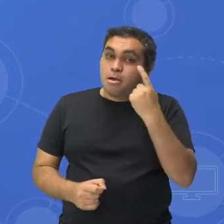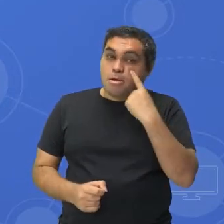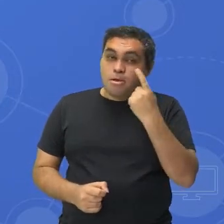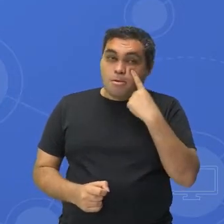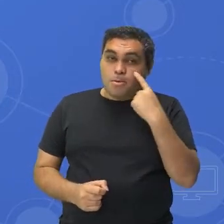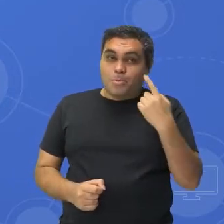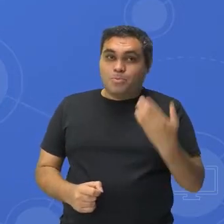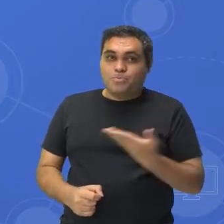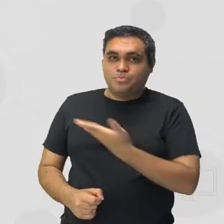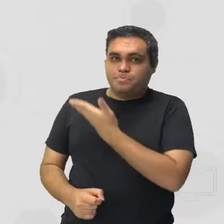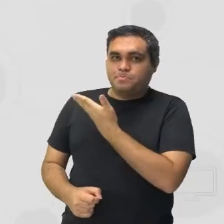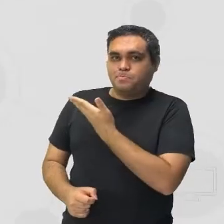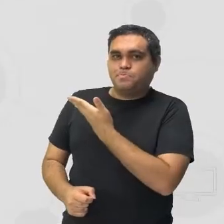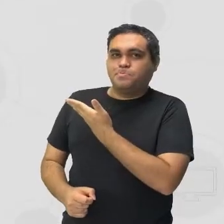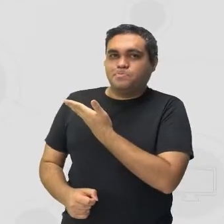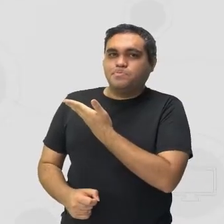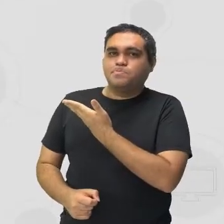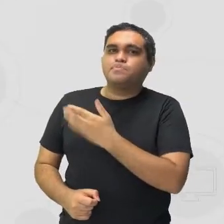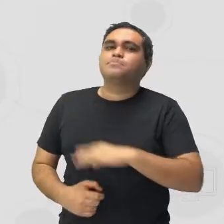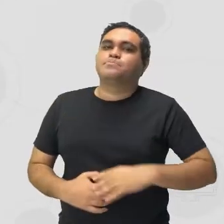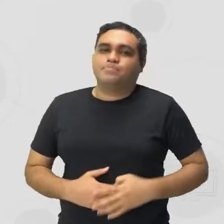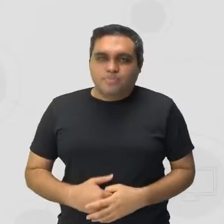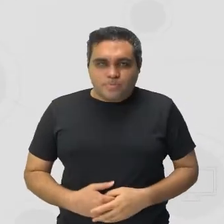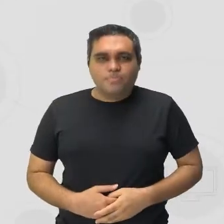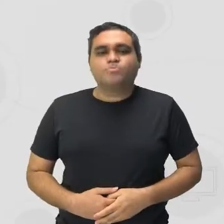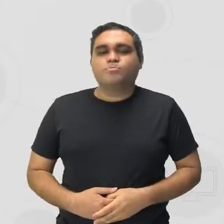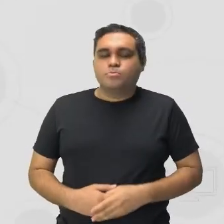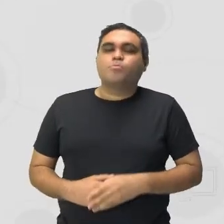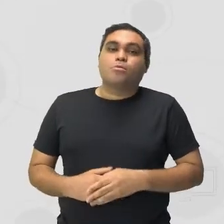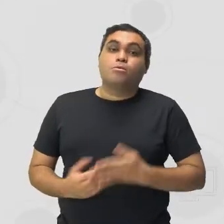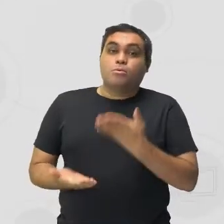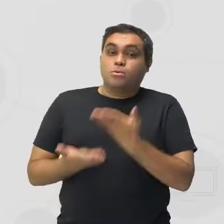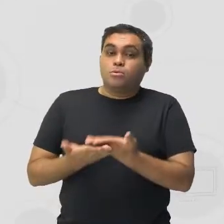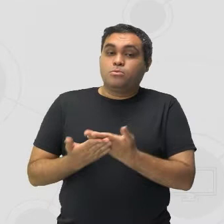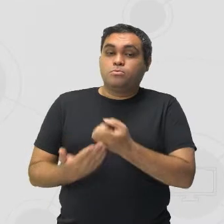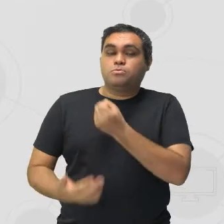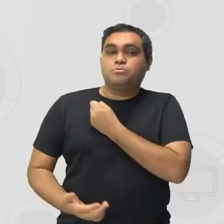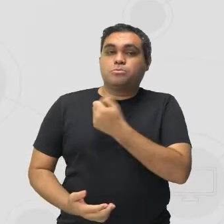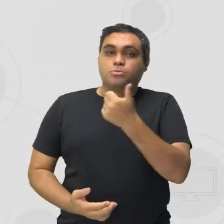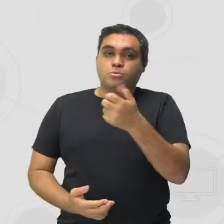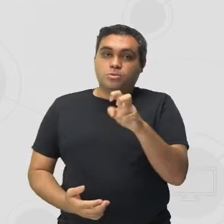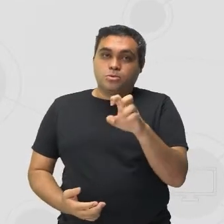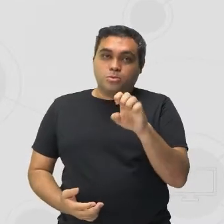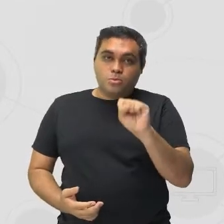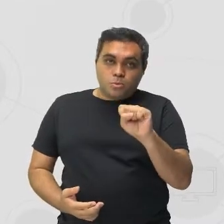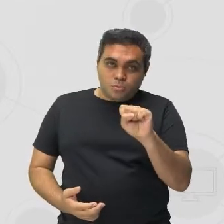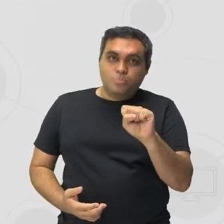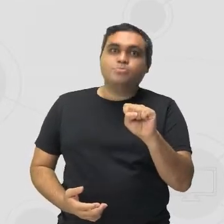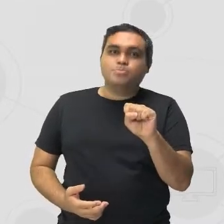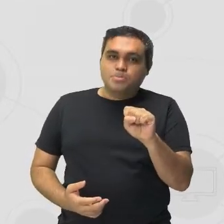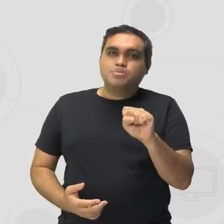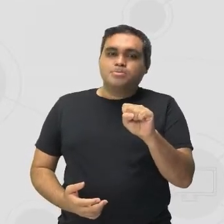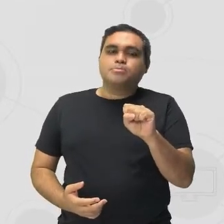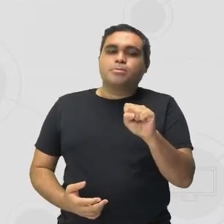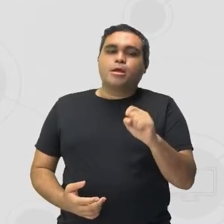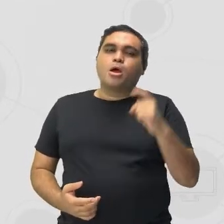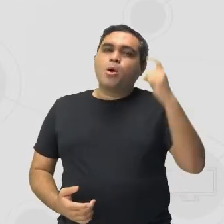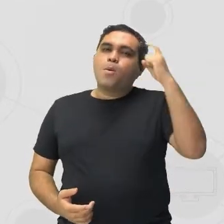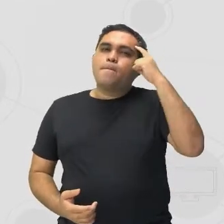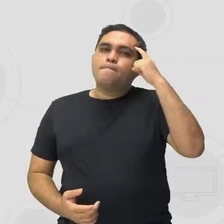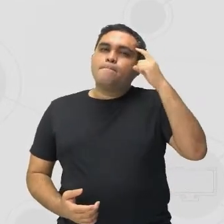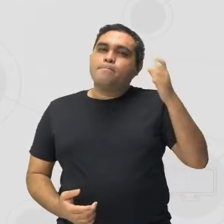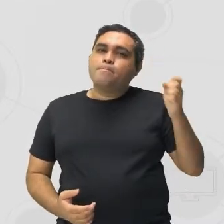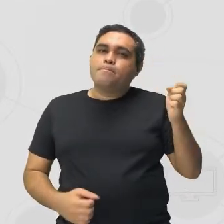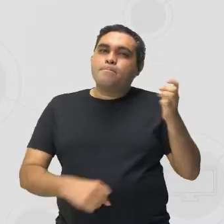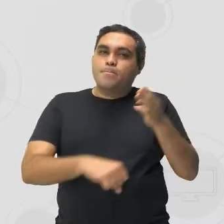conteúdo da aula de hoje. Nós estamos na aula 158, o pensamento moderno, a